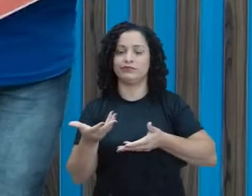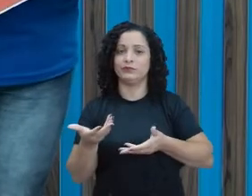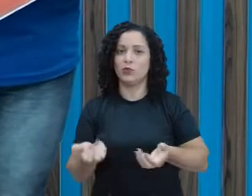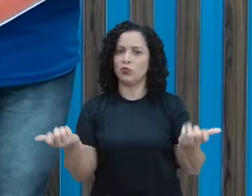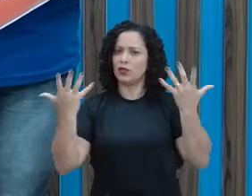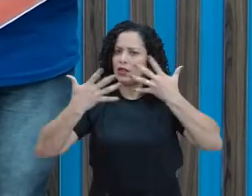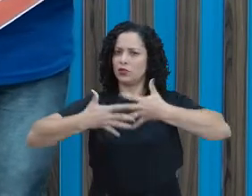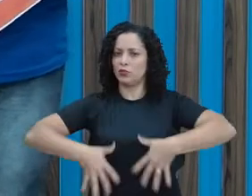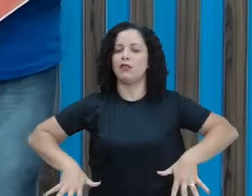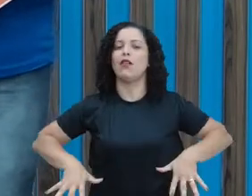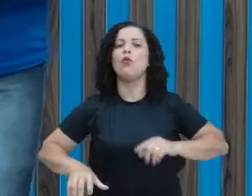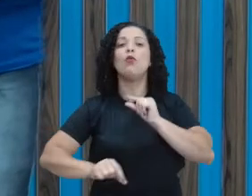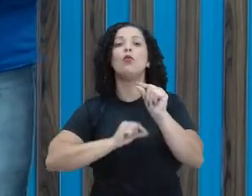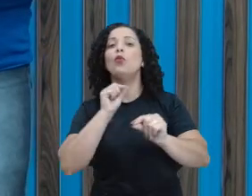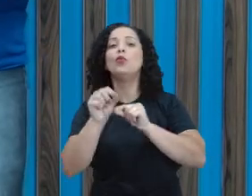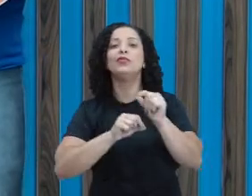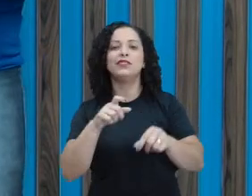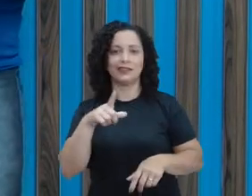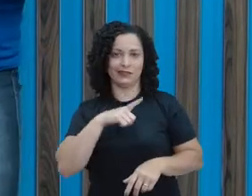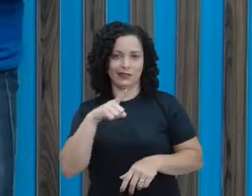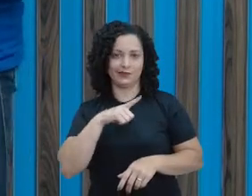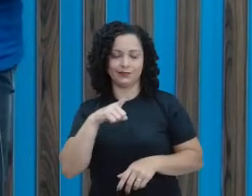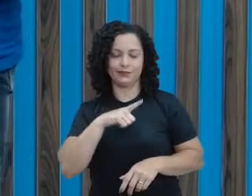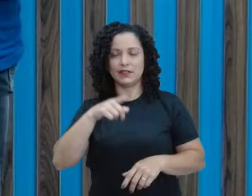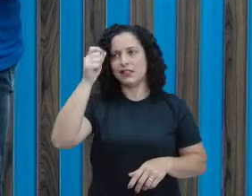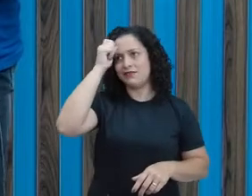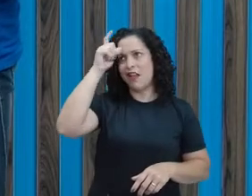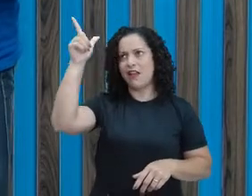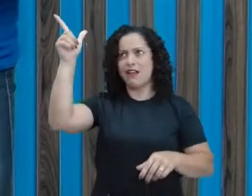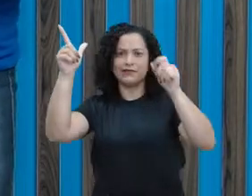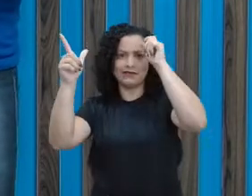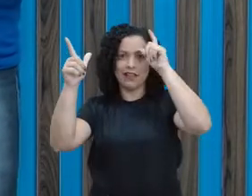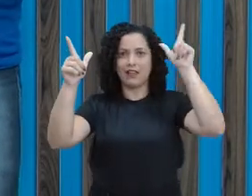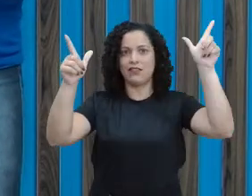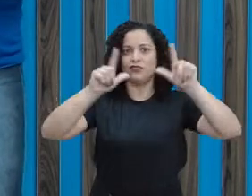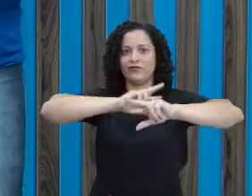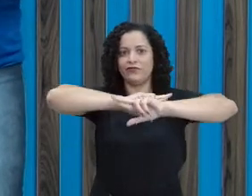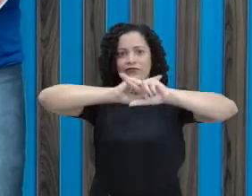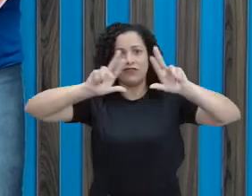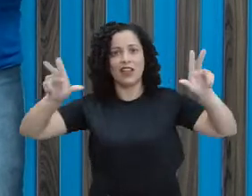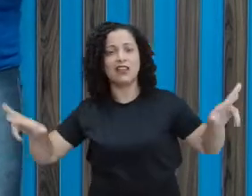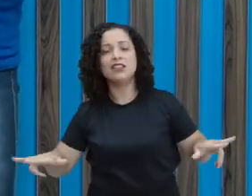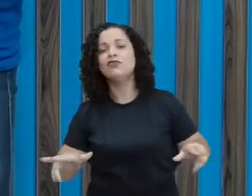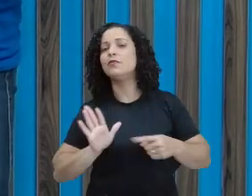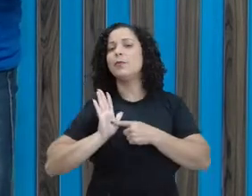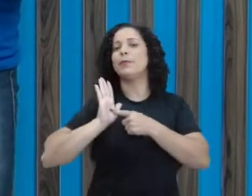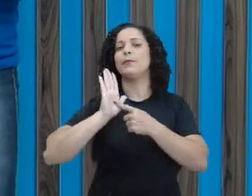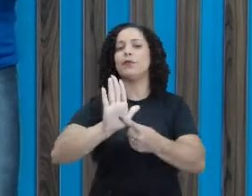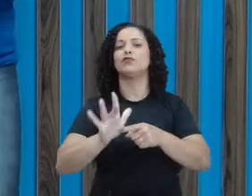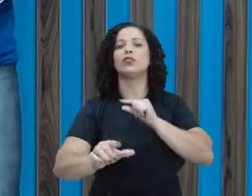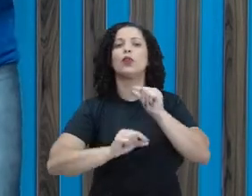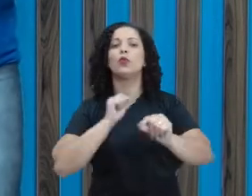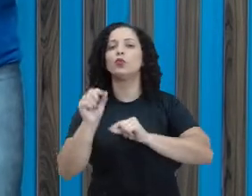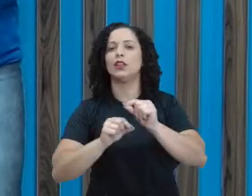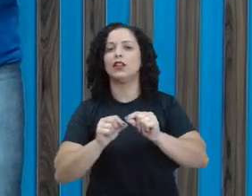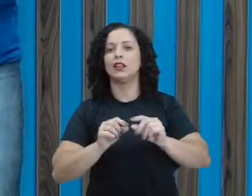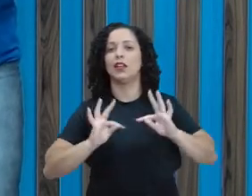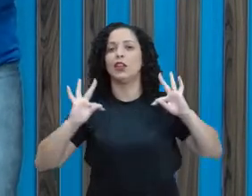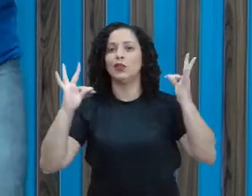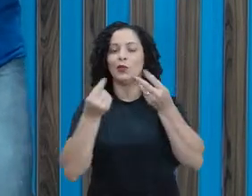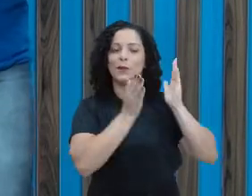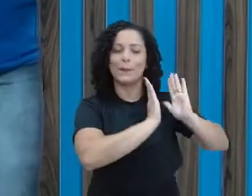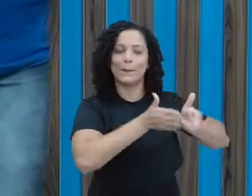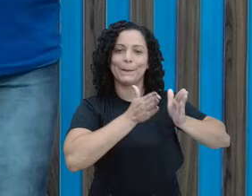todas essas ideias apresentadas aí por Darwin vêm mostrar a gente todo o mecanismo da